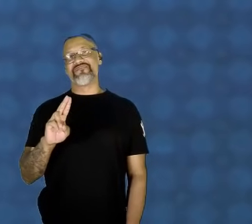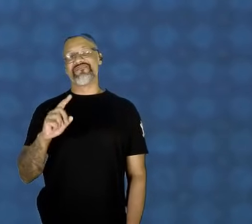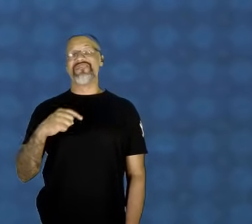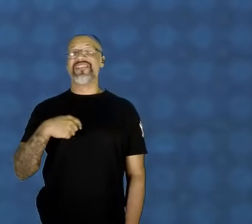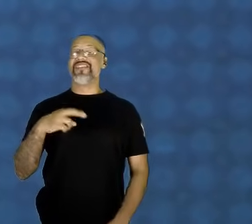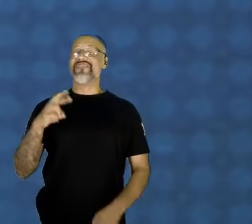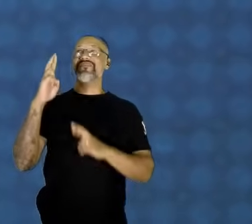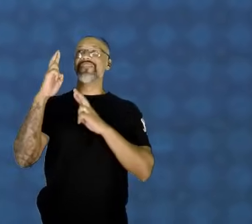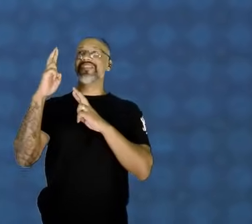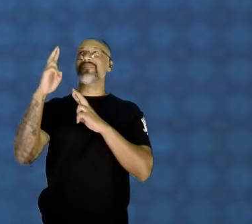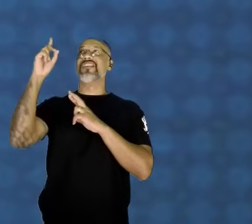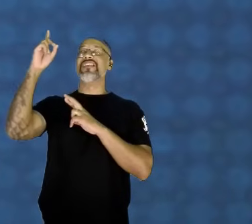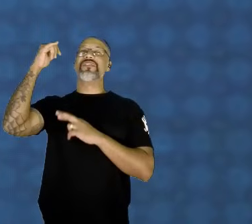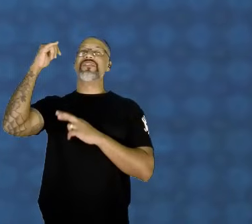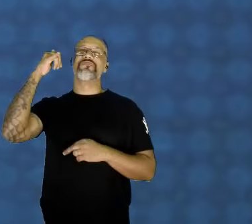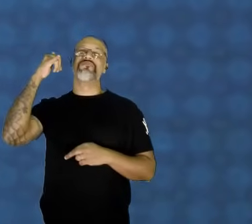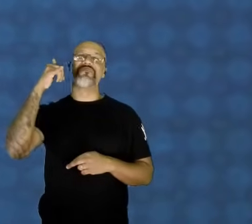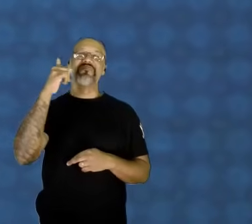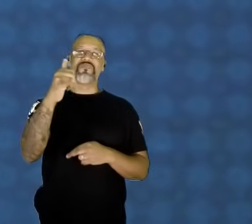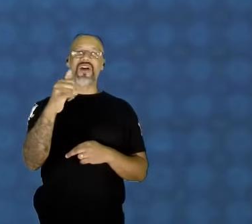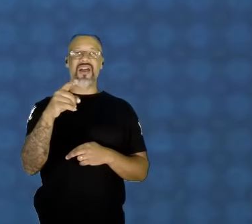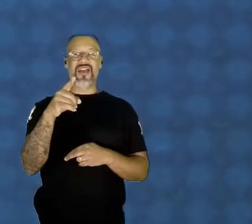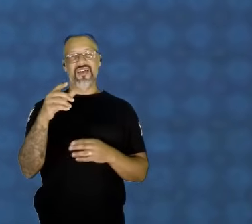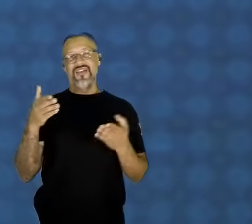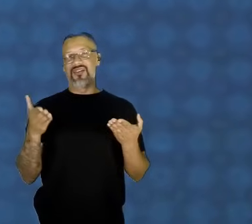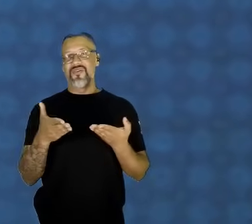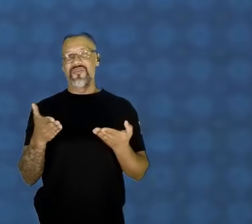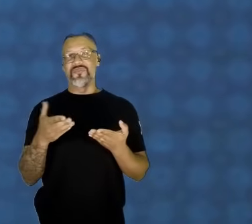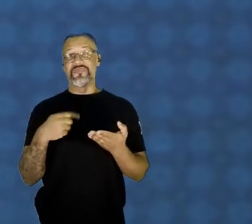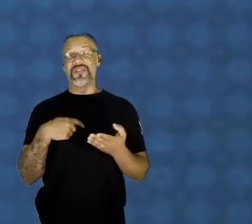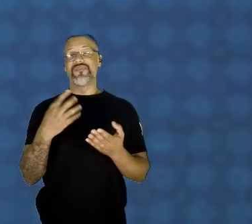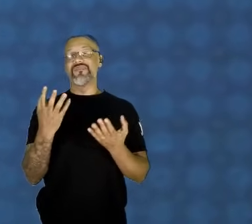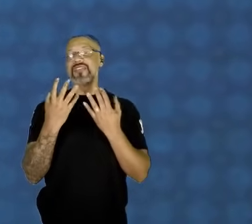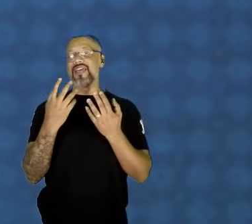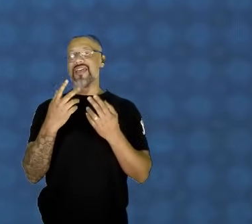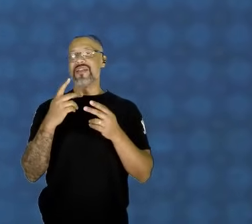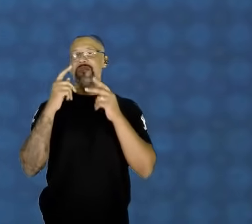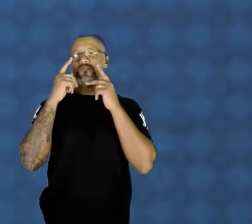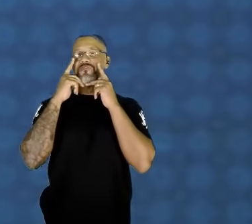fale com você hoje. Eu quero pregar sobre uma fé